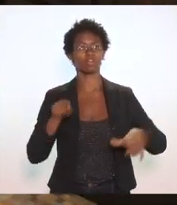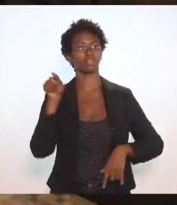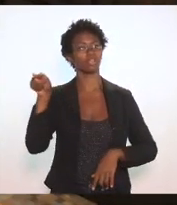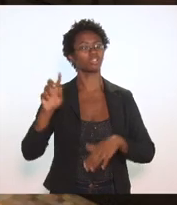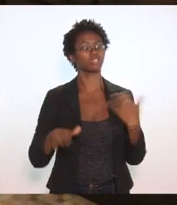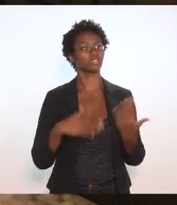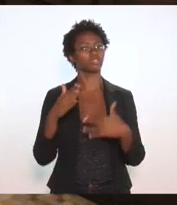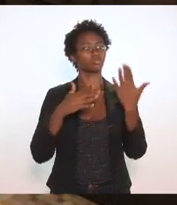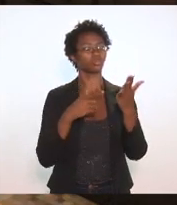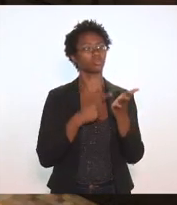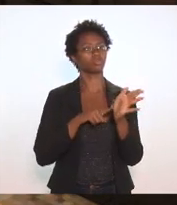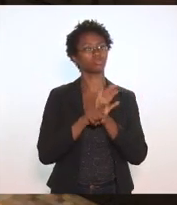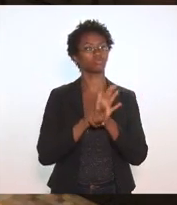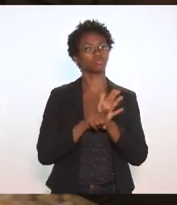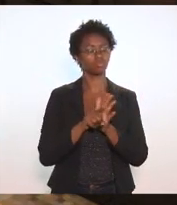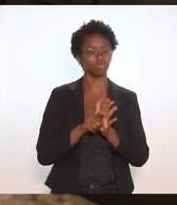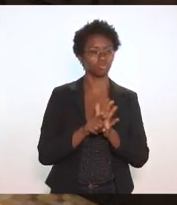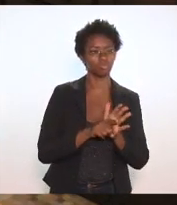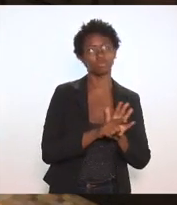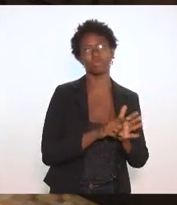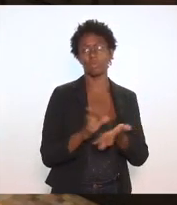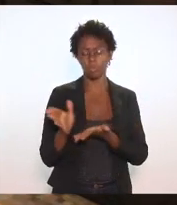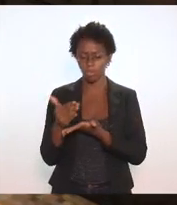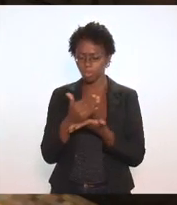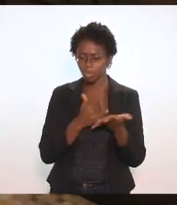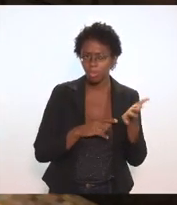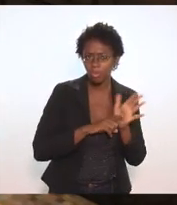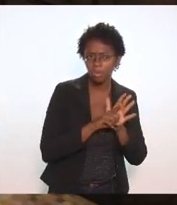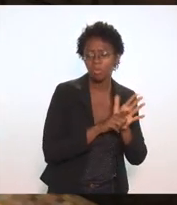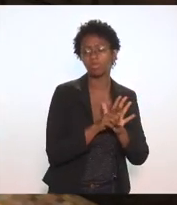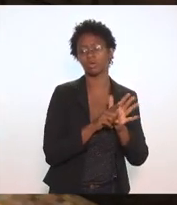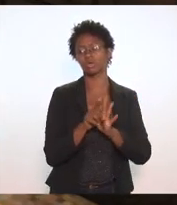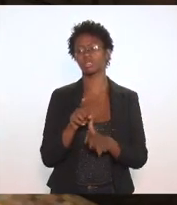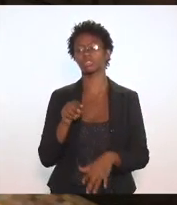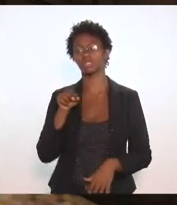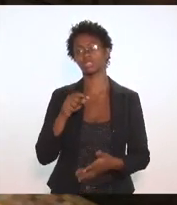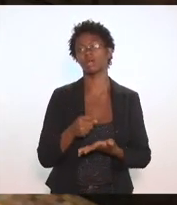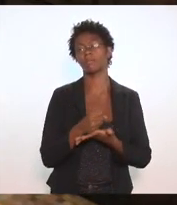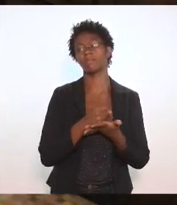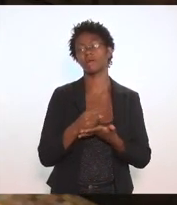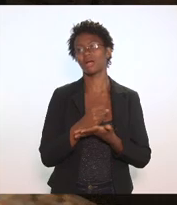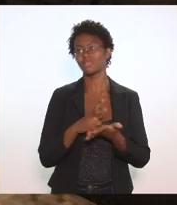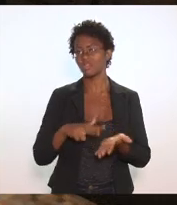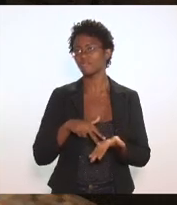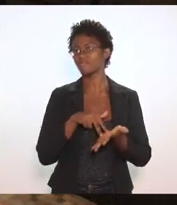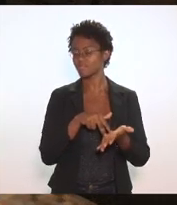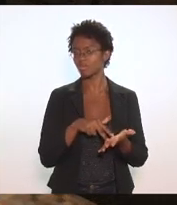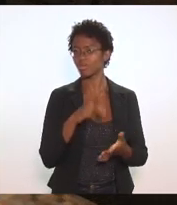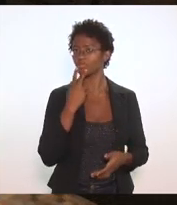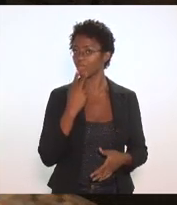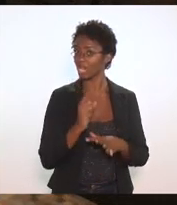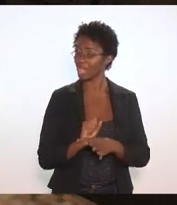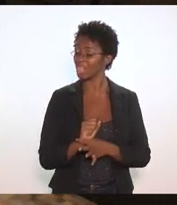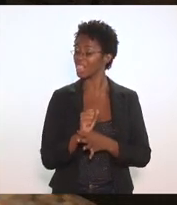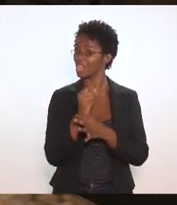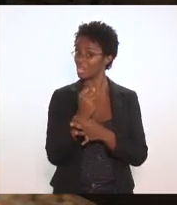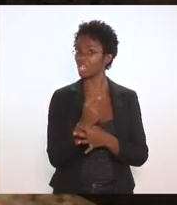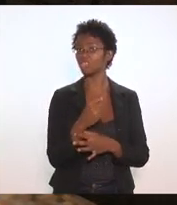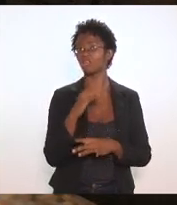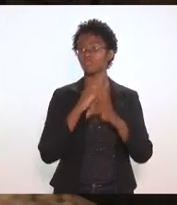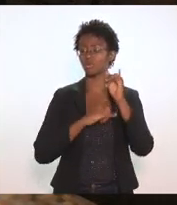desenvolveram um estudo arqueológico importante, que dá régua e compasso a esse projeto, que garante, com informações